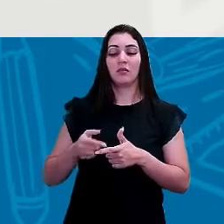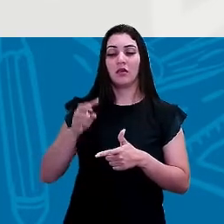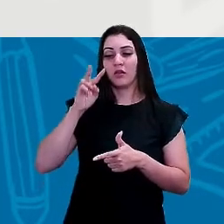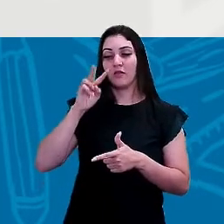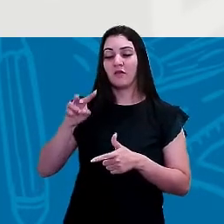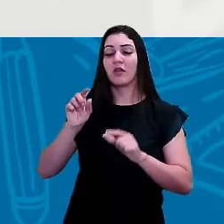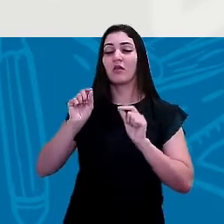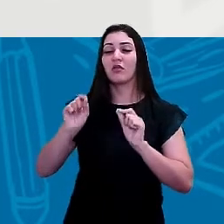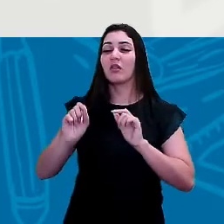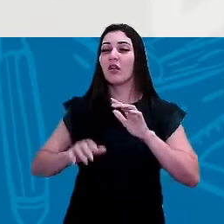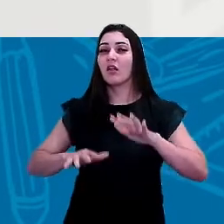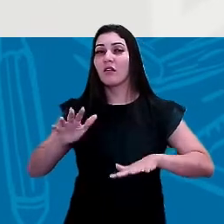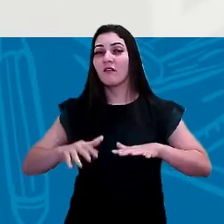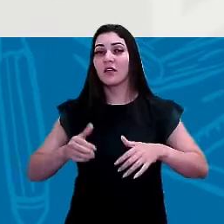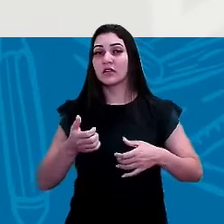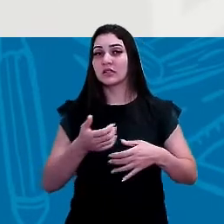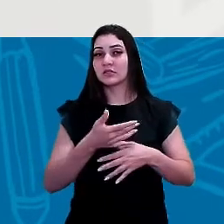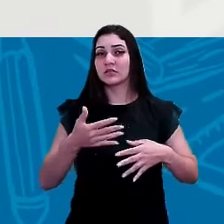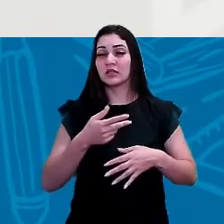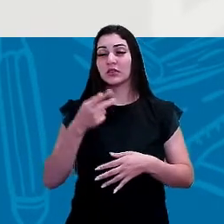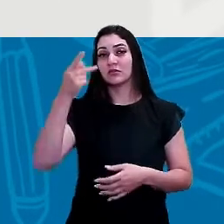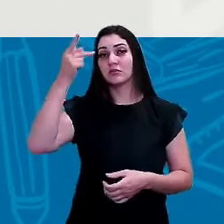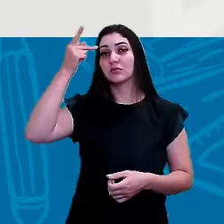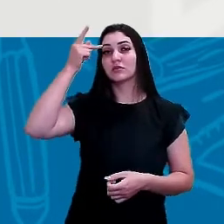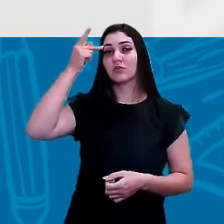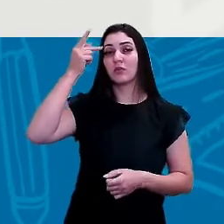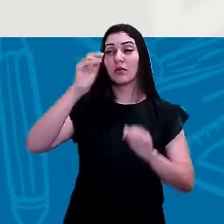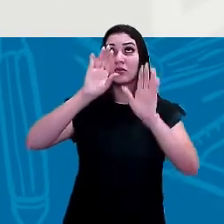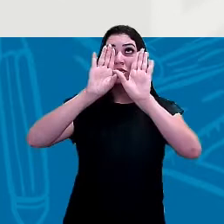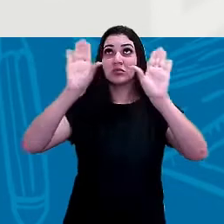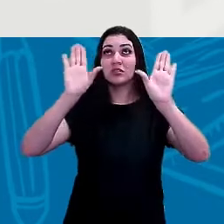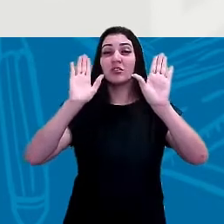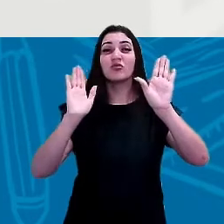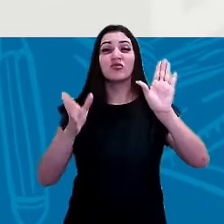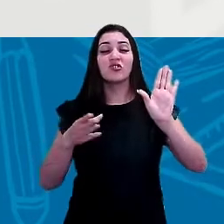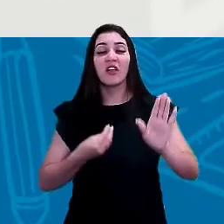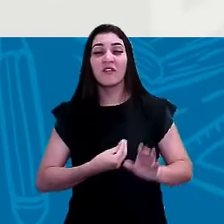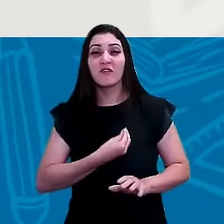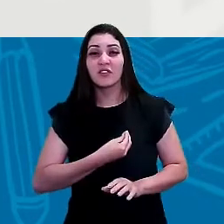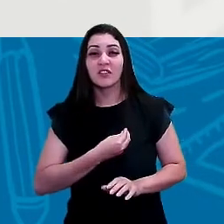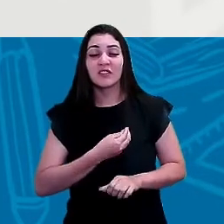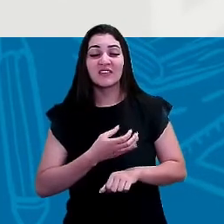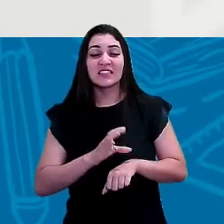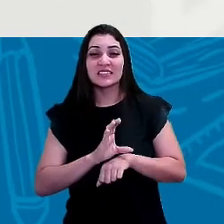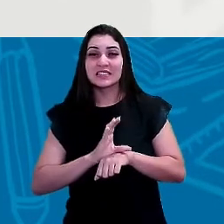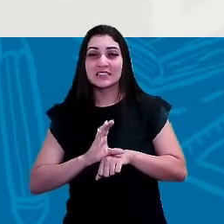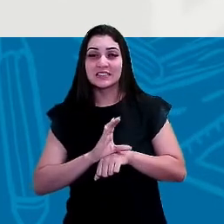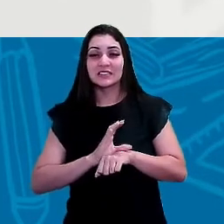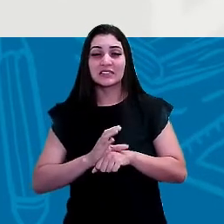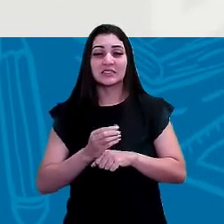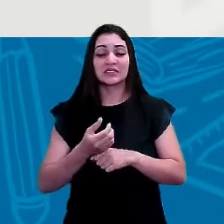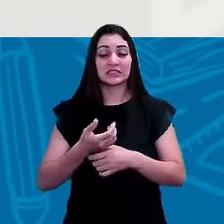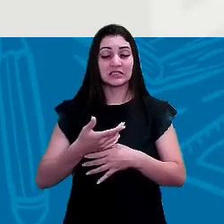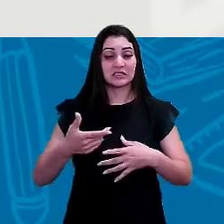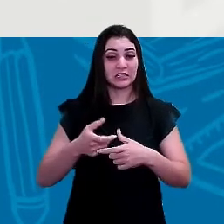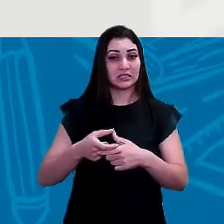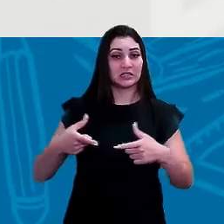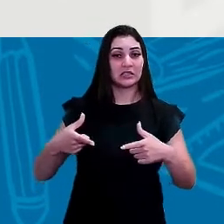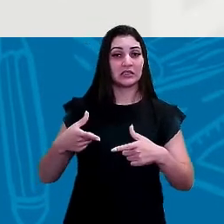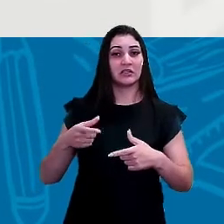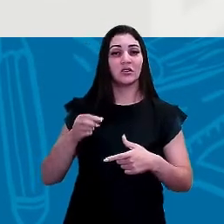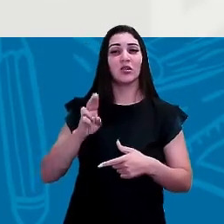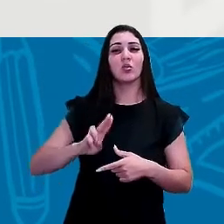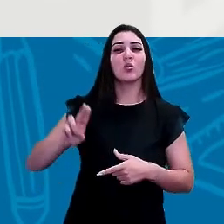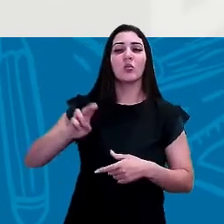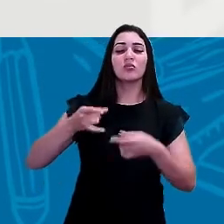vezes, né, cidades como São Paulo, que o céu já vive cinza. Em outras grandes cidades, metrópoles, as pessoas com uso de